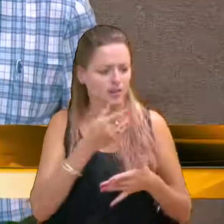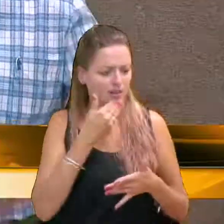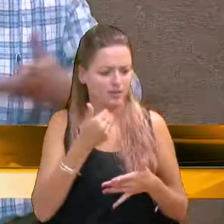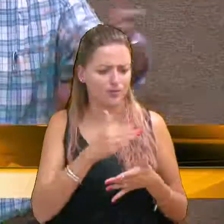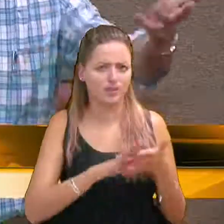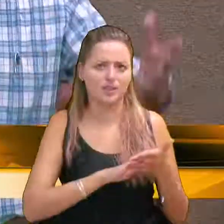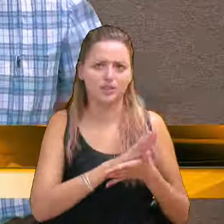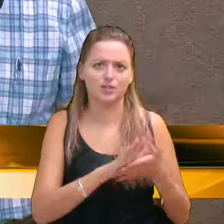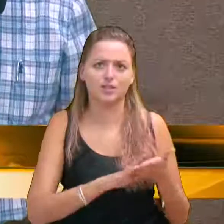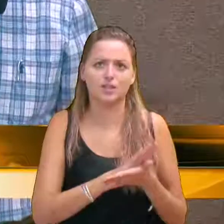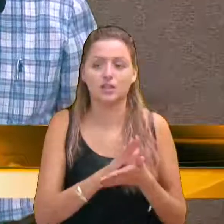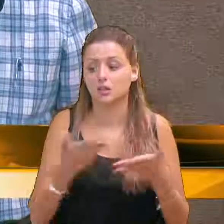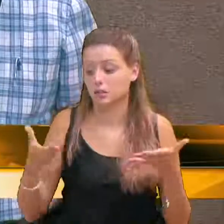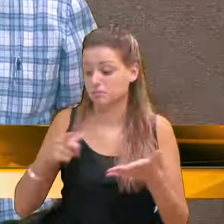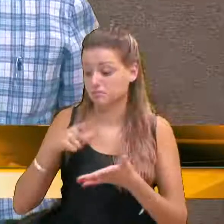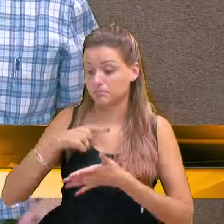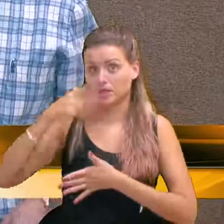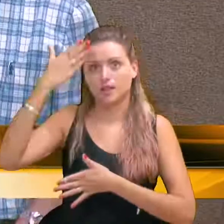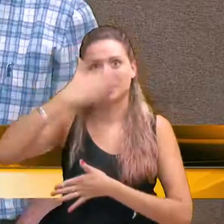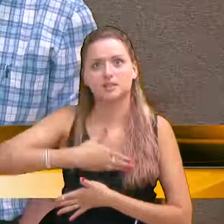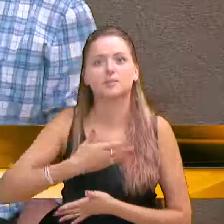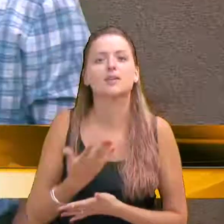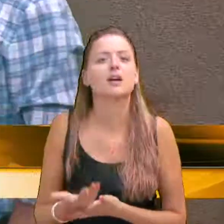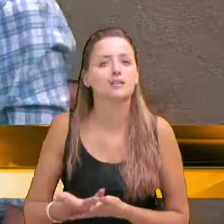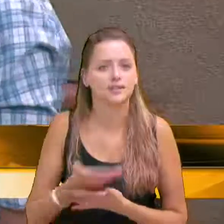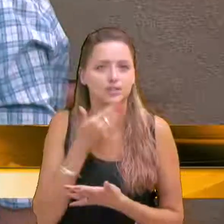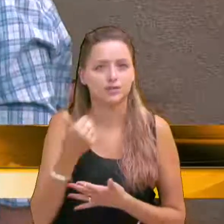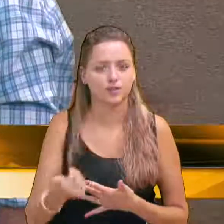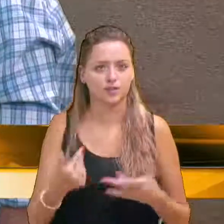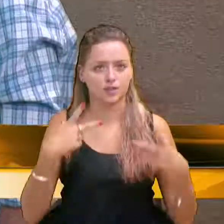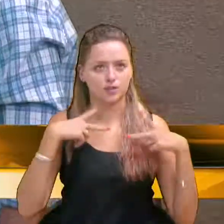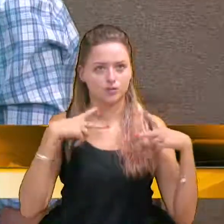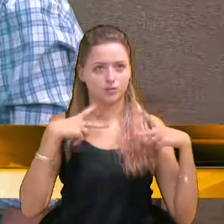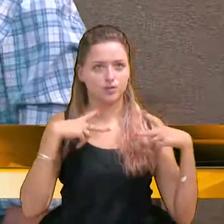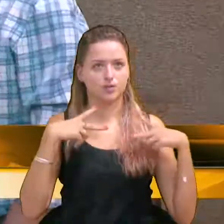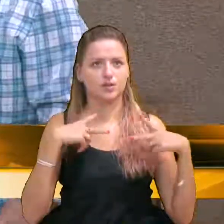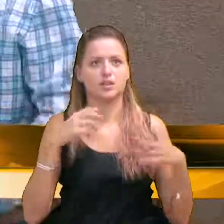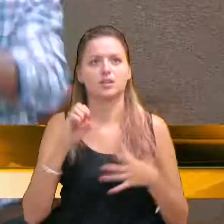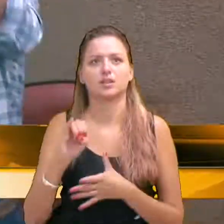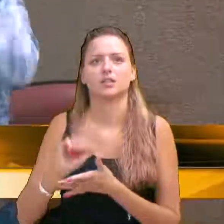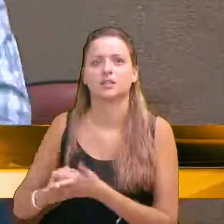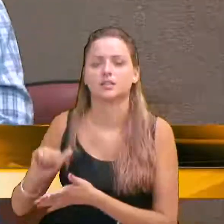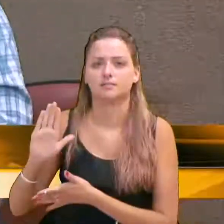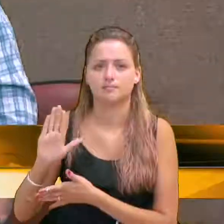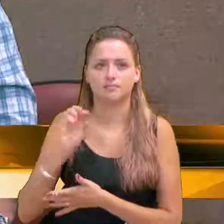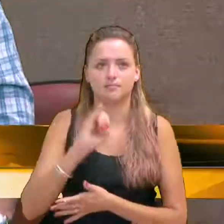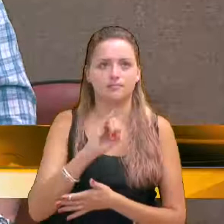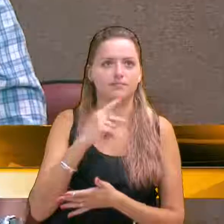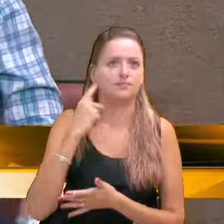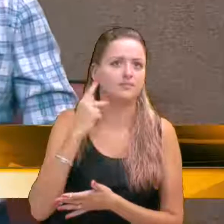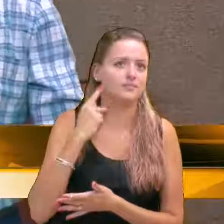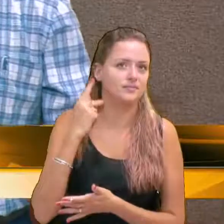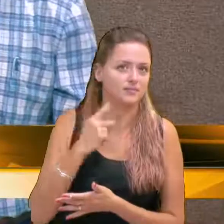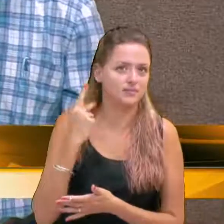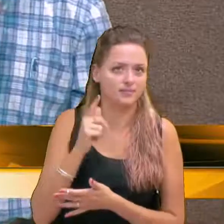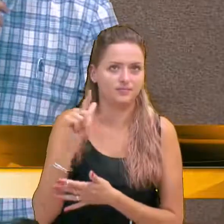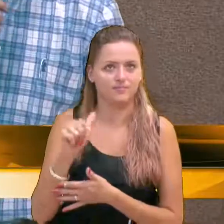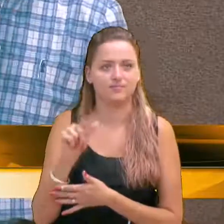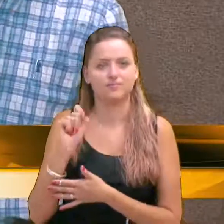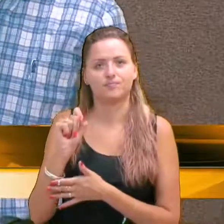nada? Está ali as provas. Então, se fosse um político, seria dentro do parlamento